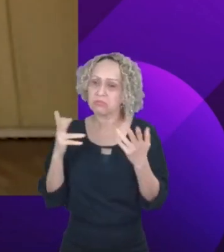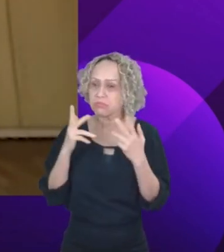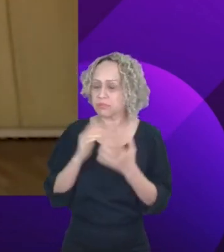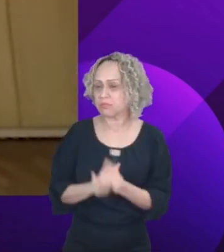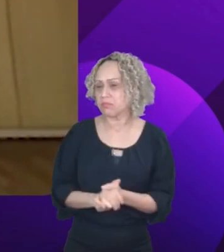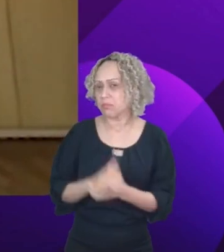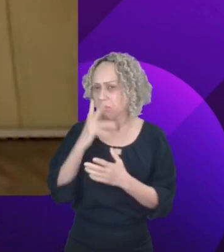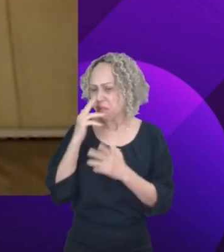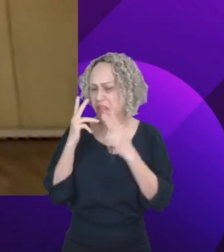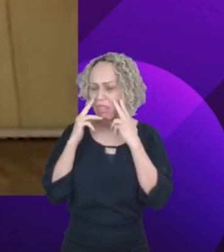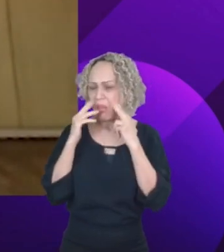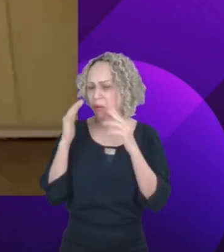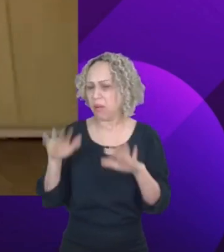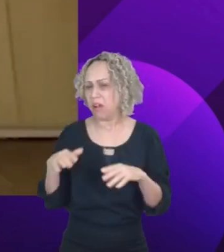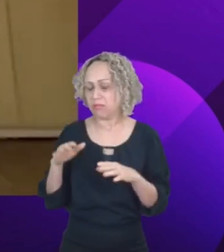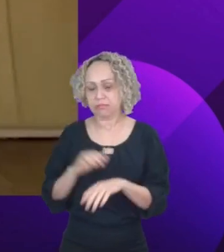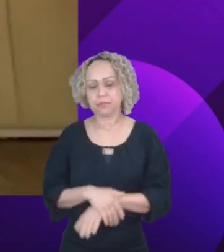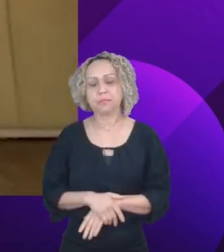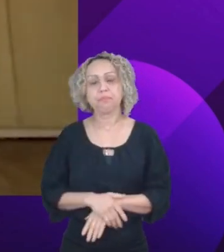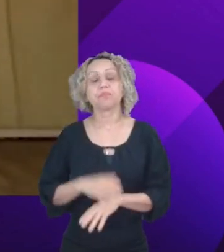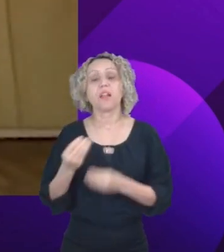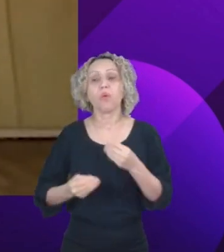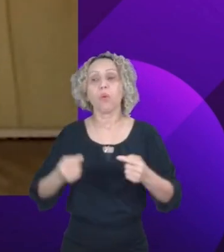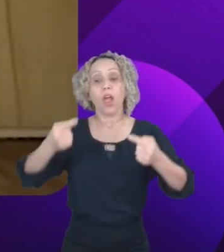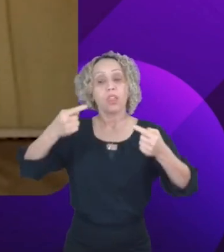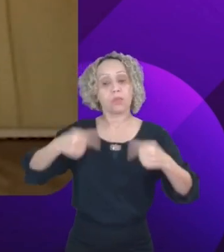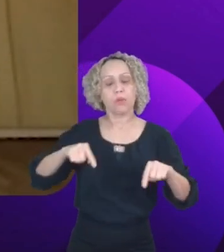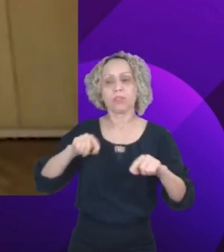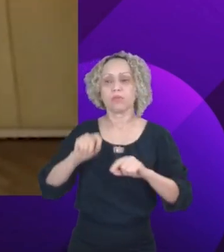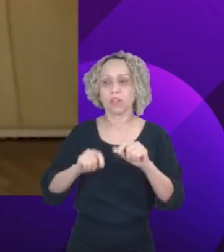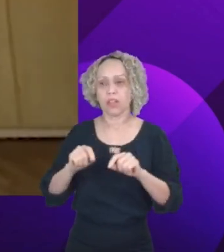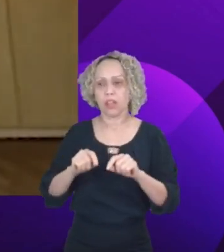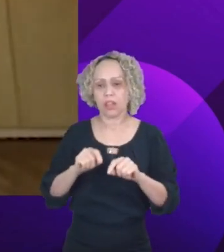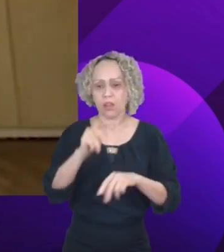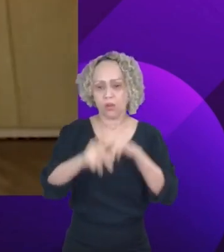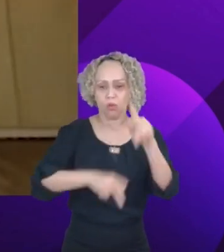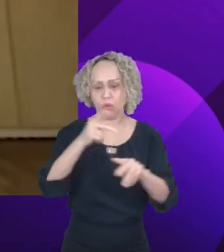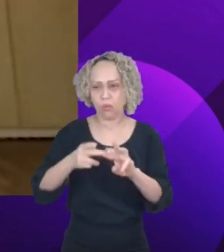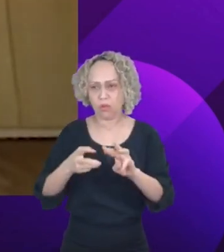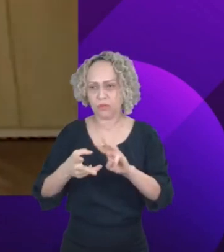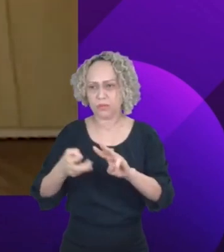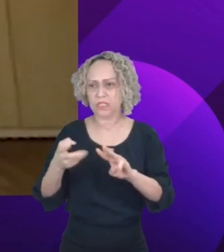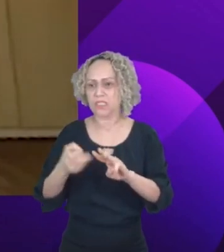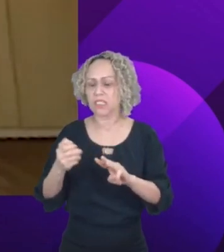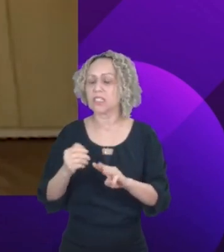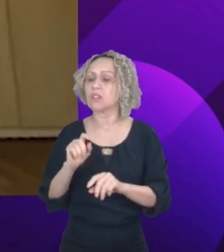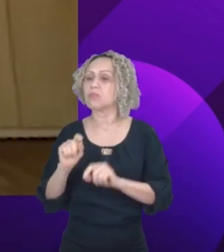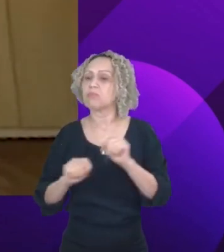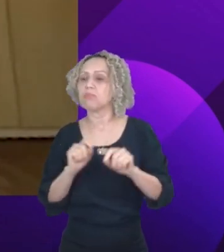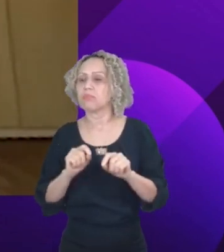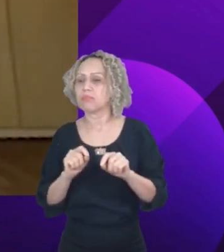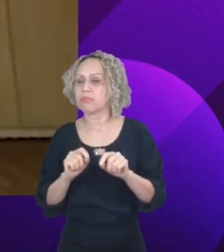né, da violência colonial, em que a disputa em relação à população indígena estava muito